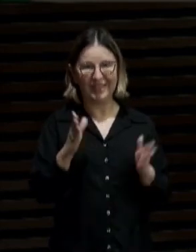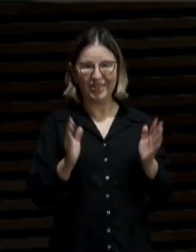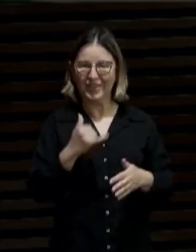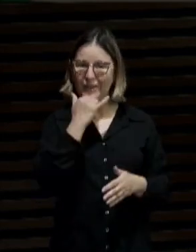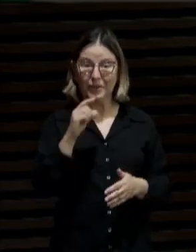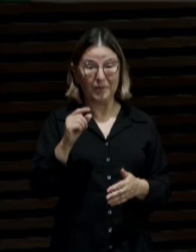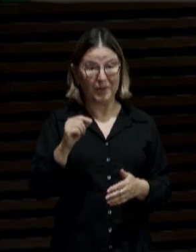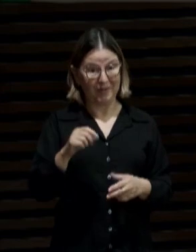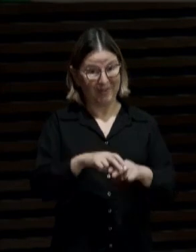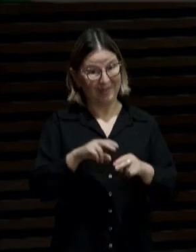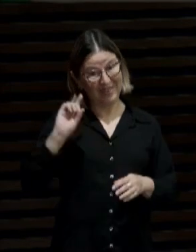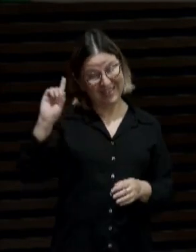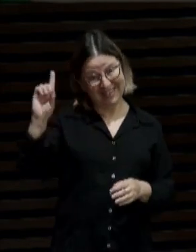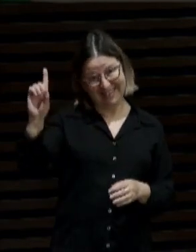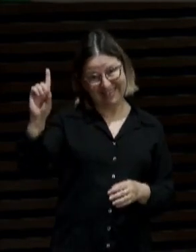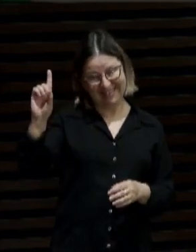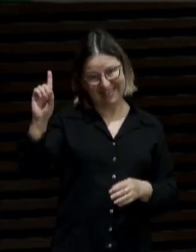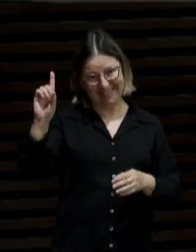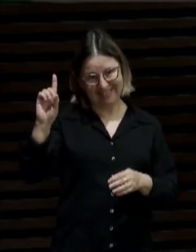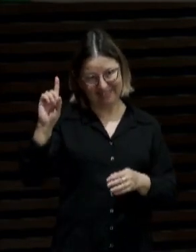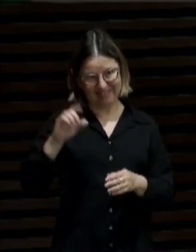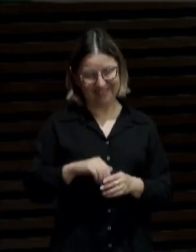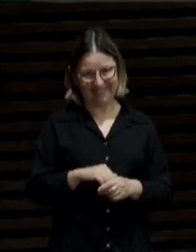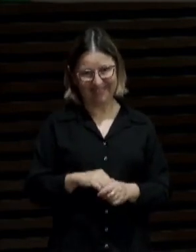Ele me deve a minha salvação.